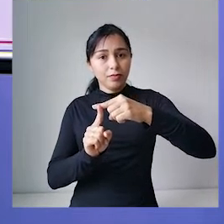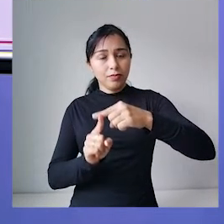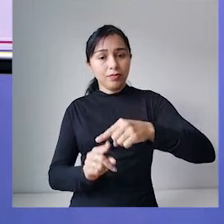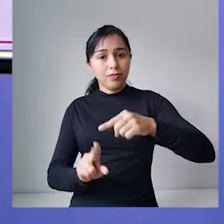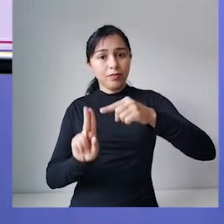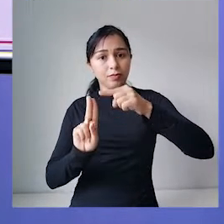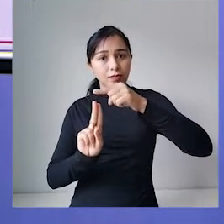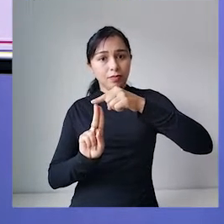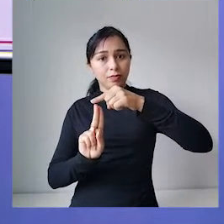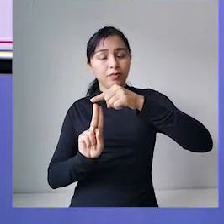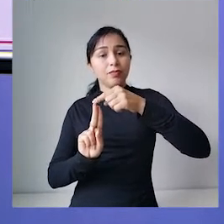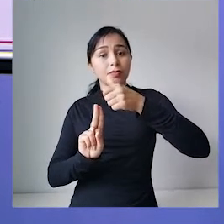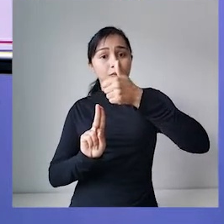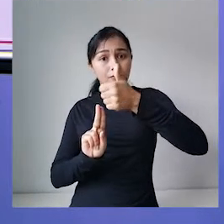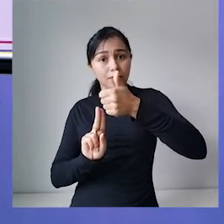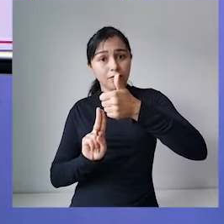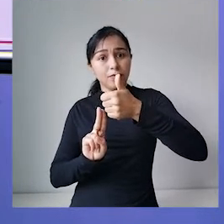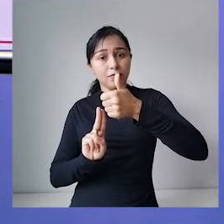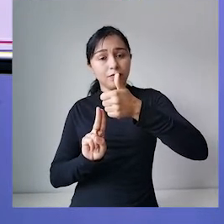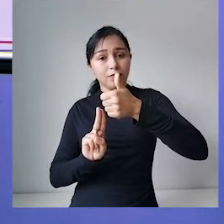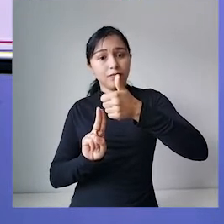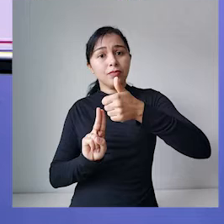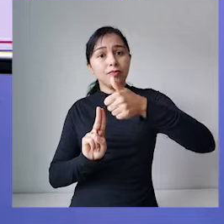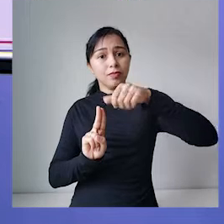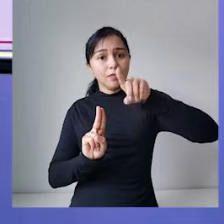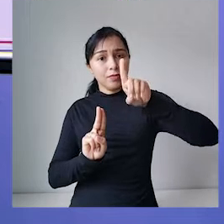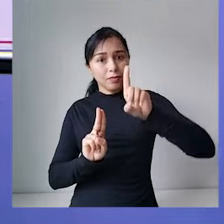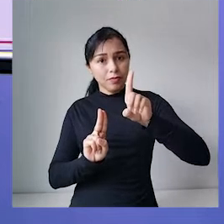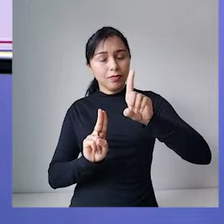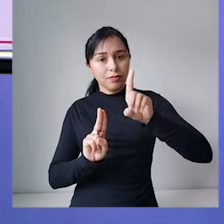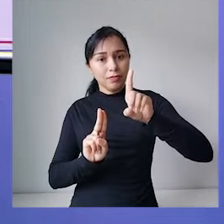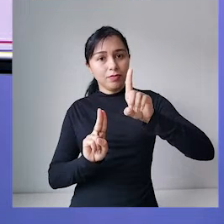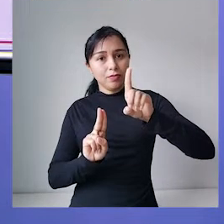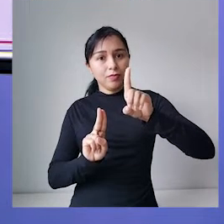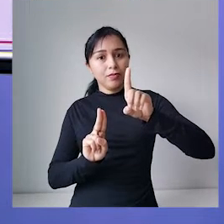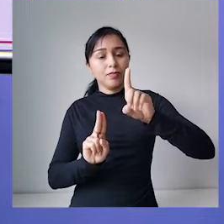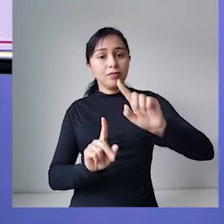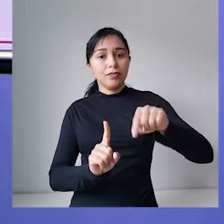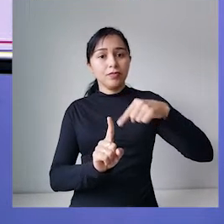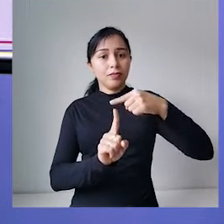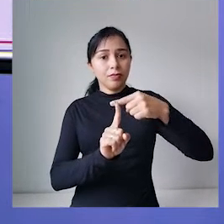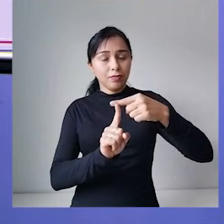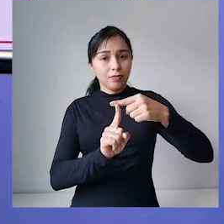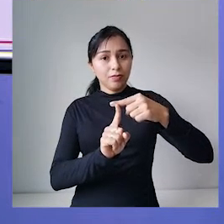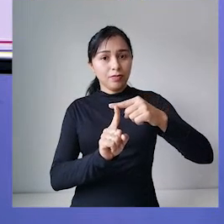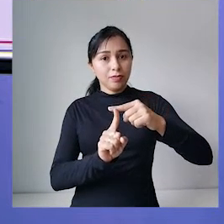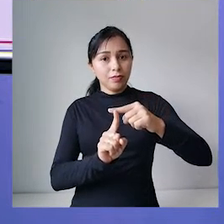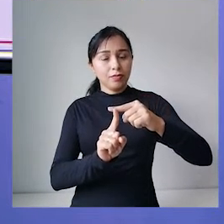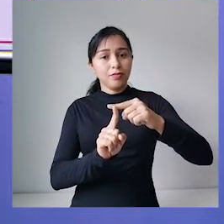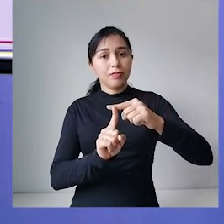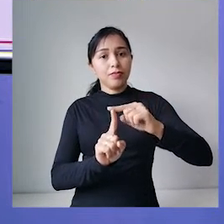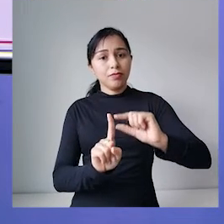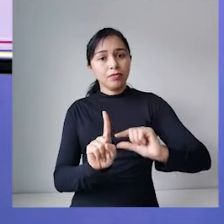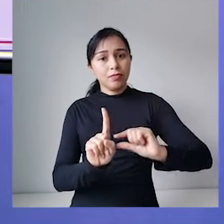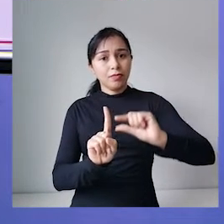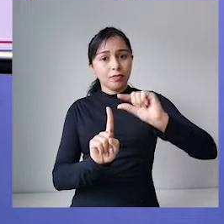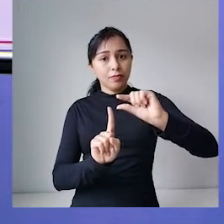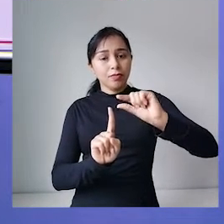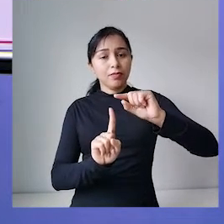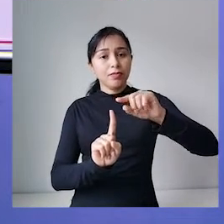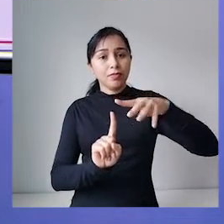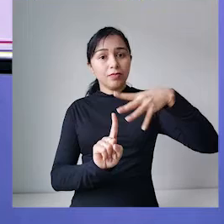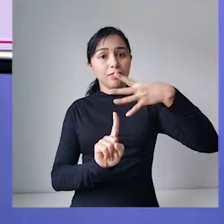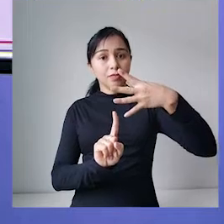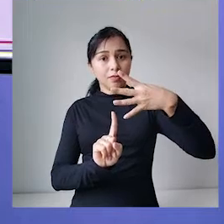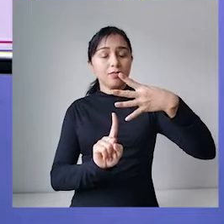o 2, o 1 na segunda ordem, que é a ordem das dezenas, mais uma dezena, mais